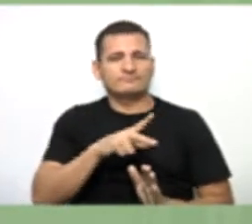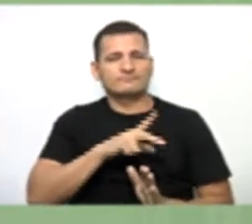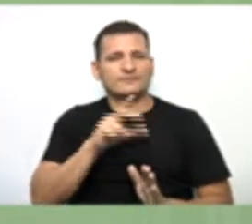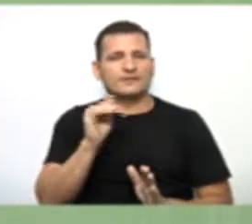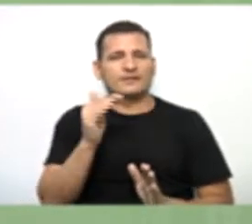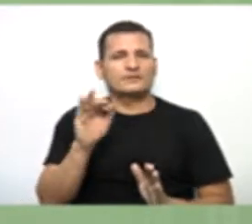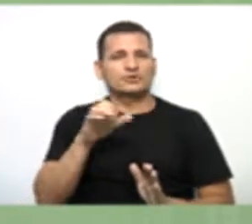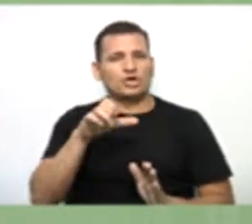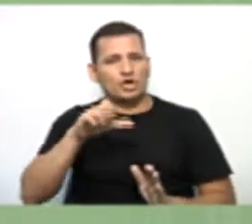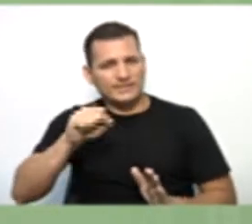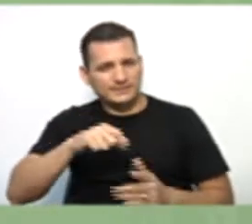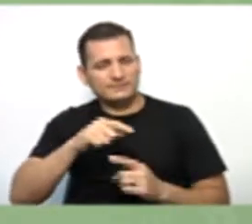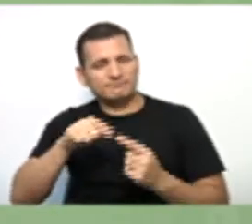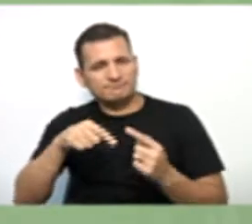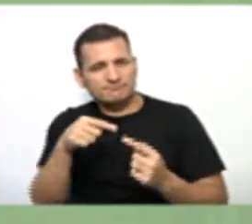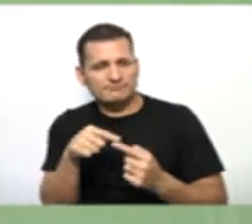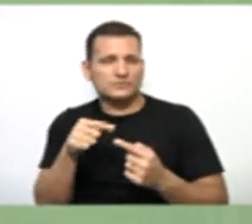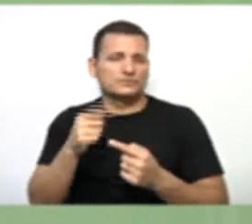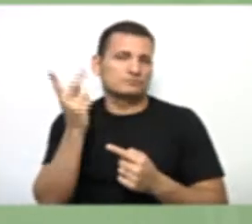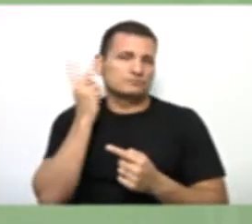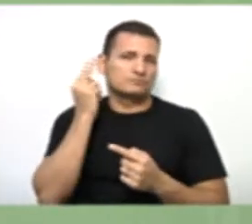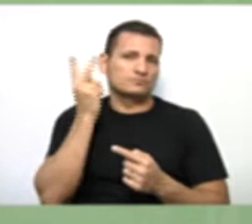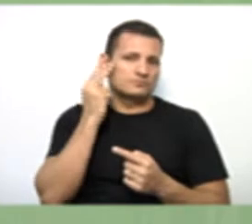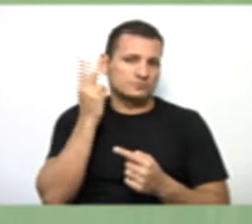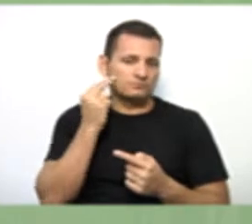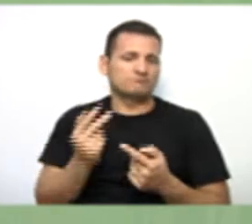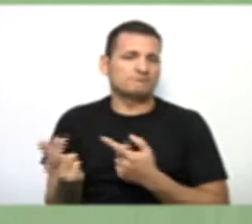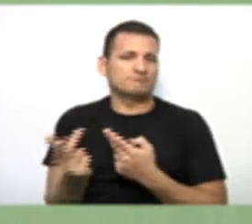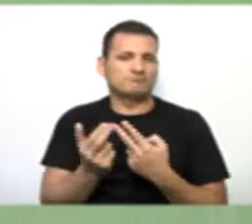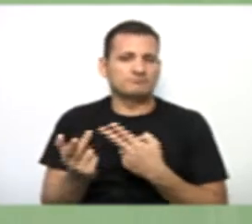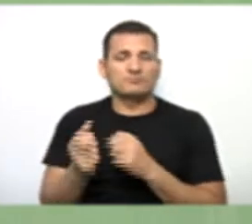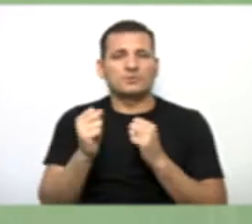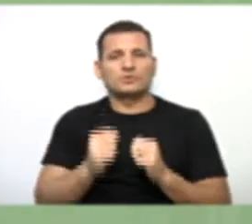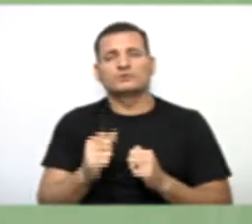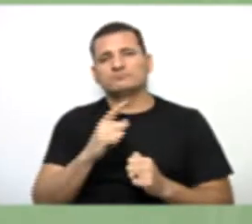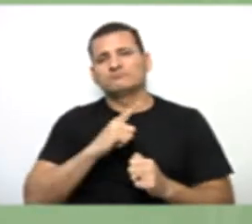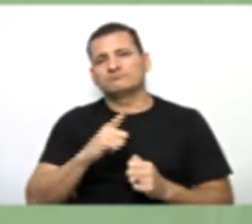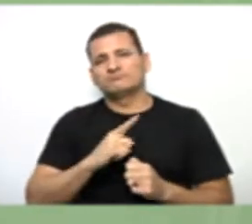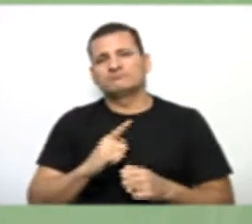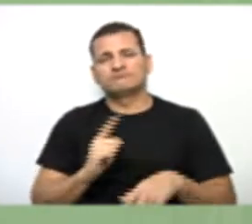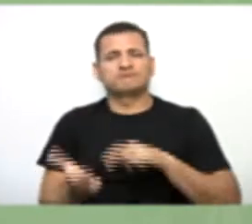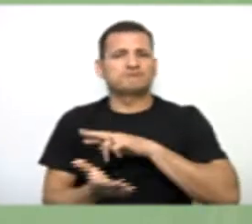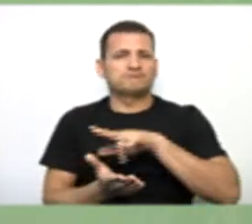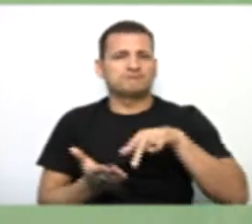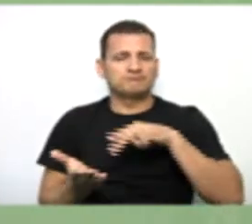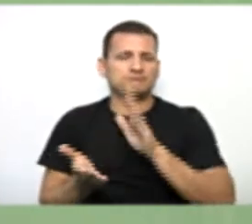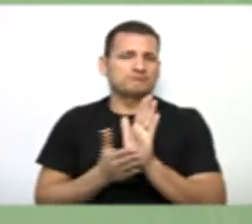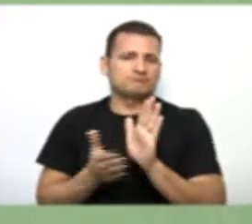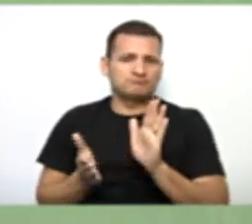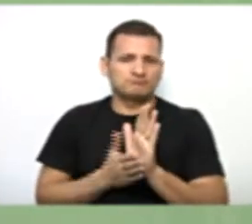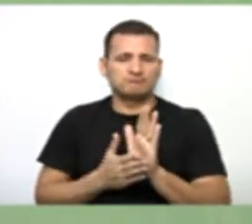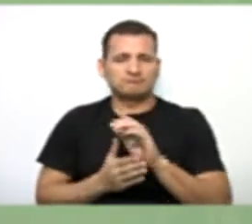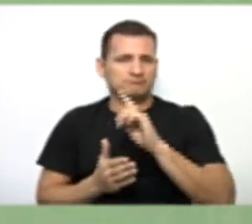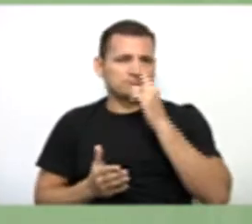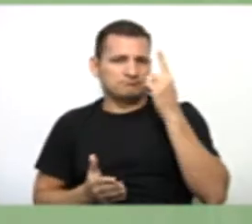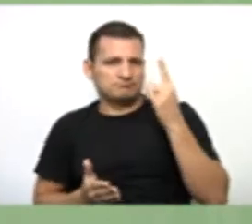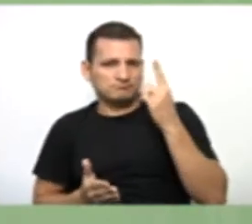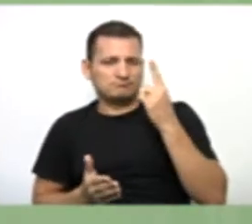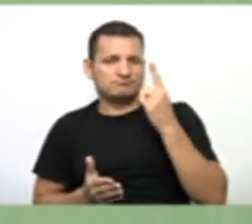com um objetivo comum. Pode ter os mais variados propósitos: criar,